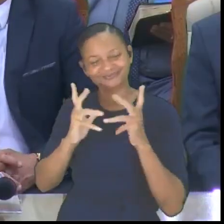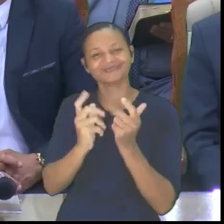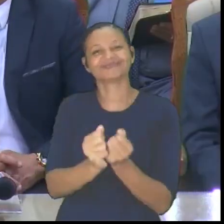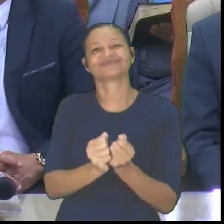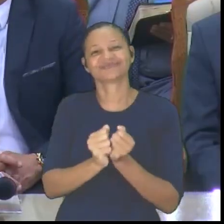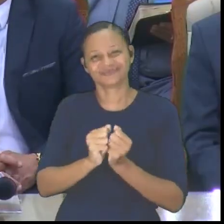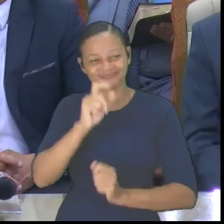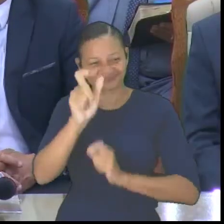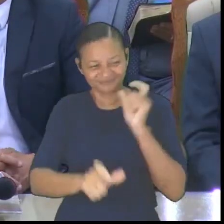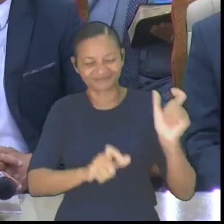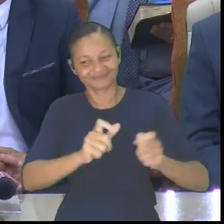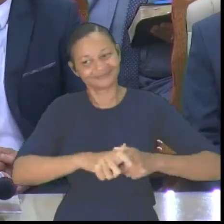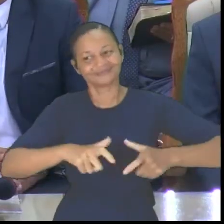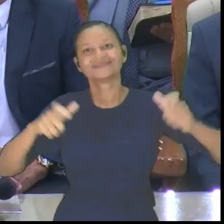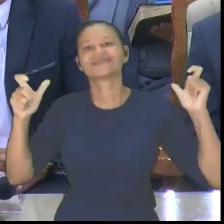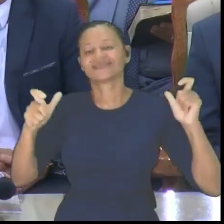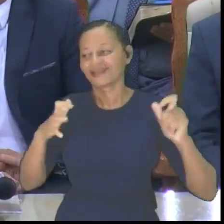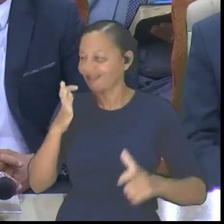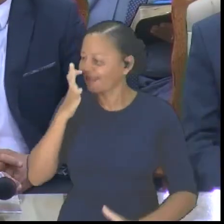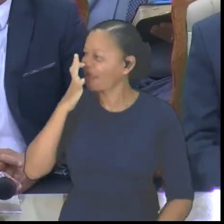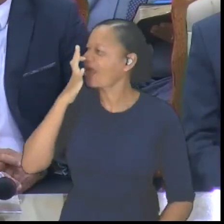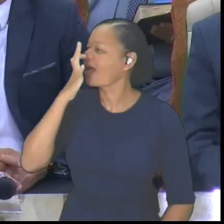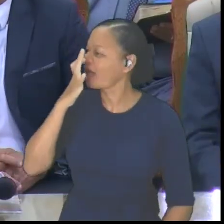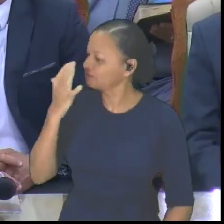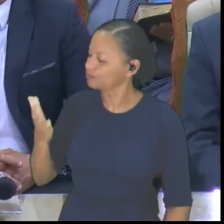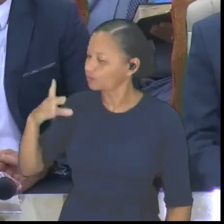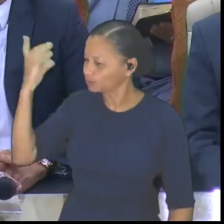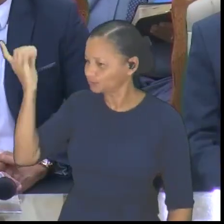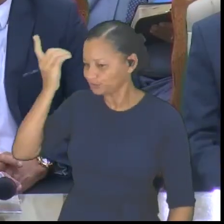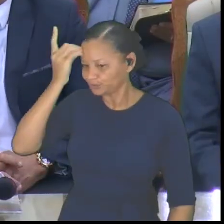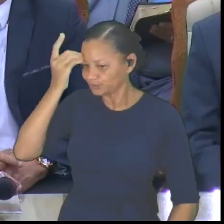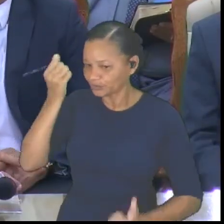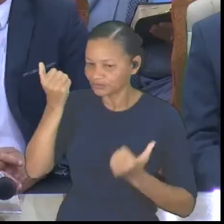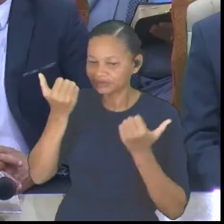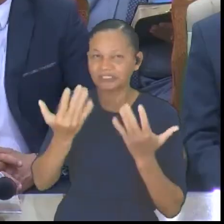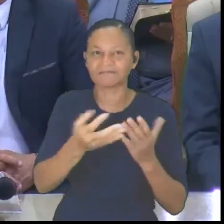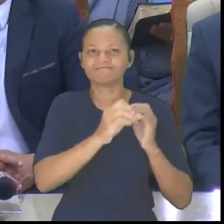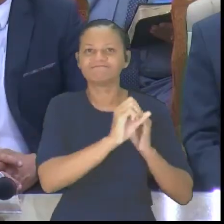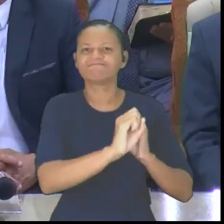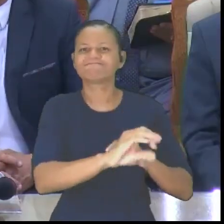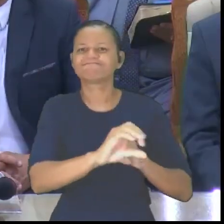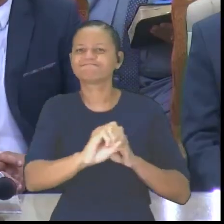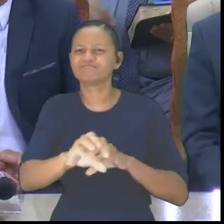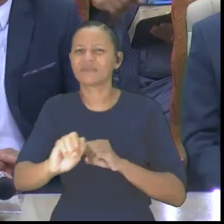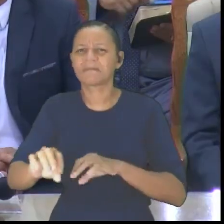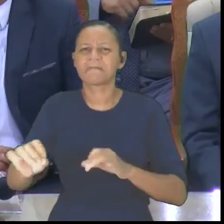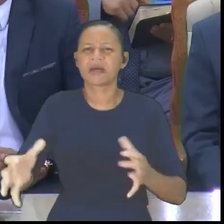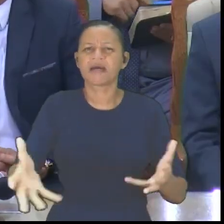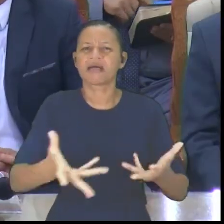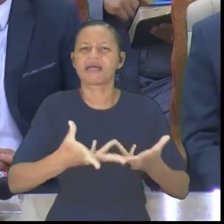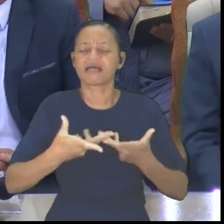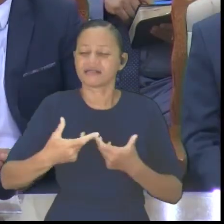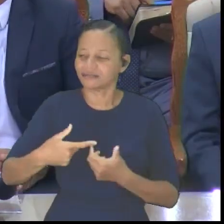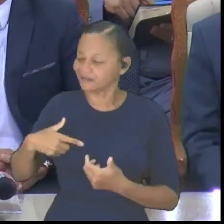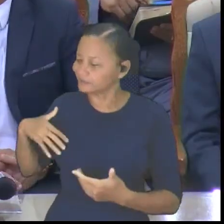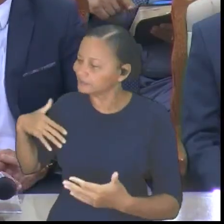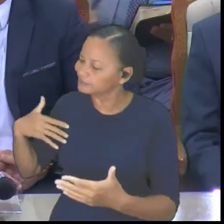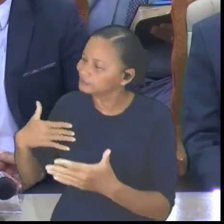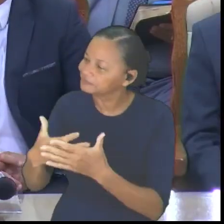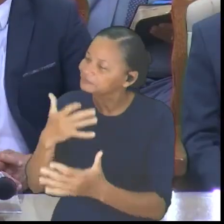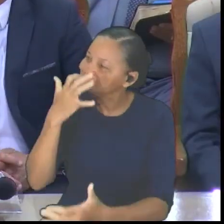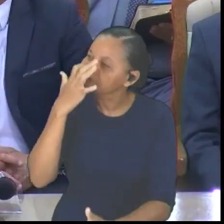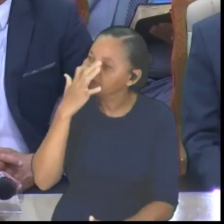pessoas, pelo senhor, o dom que Deus deu para o senhor de ensinar. Sou um eterno admirador,